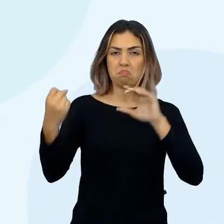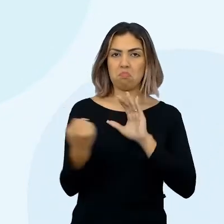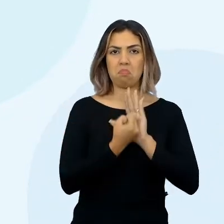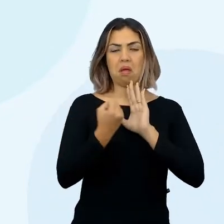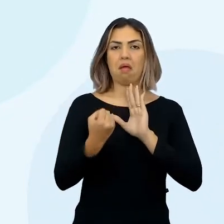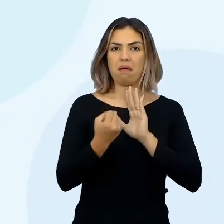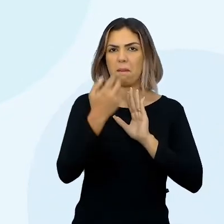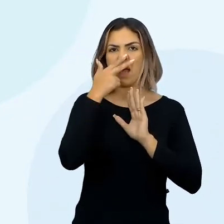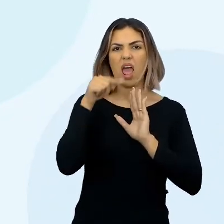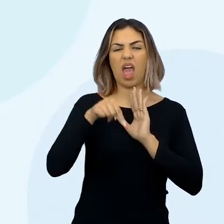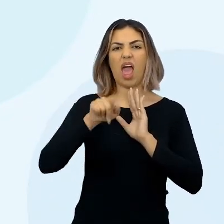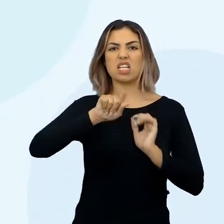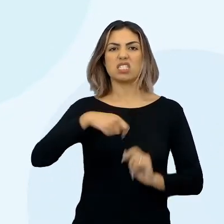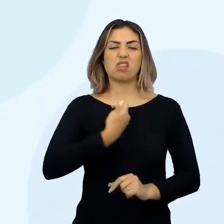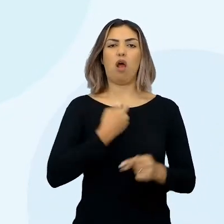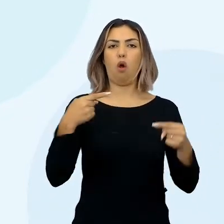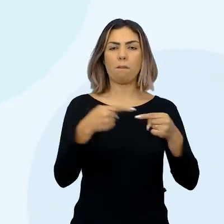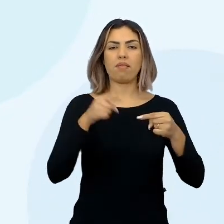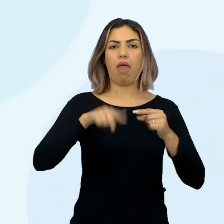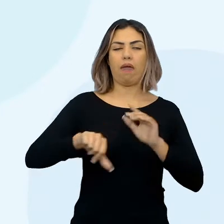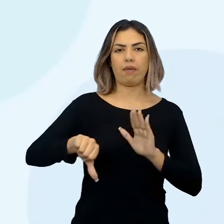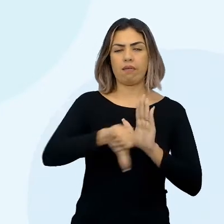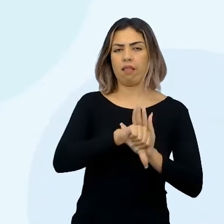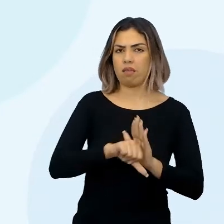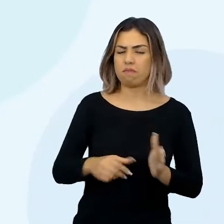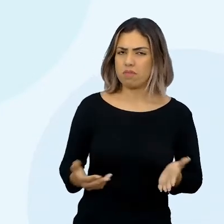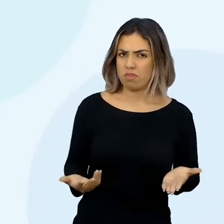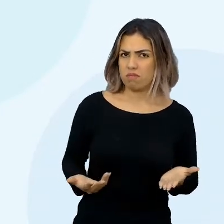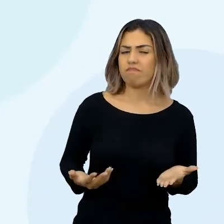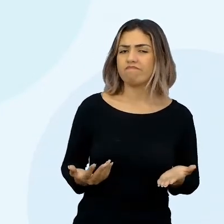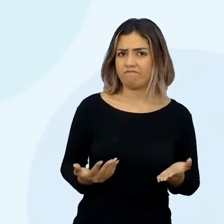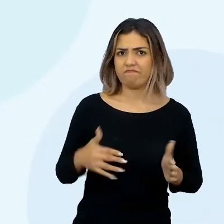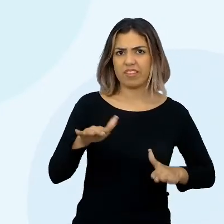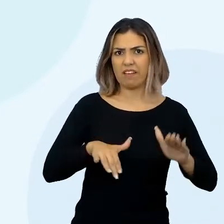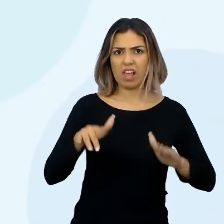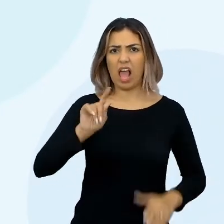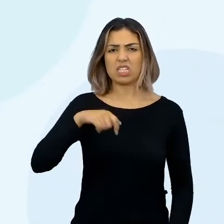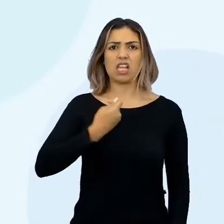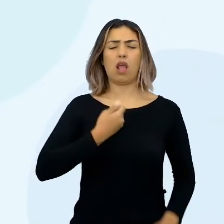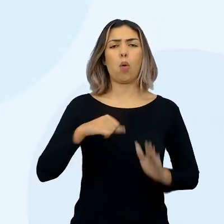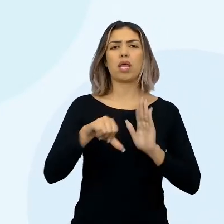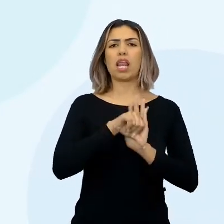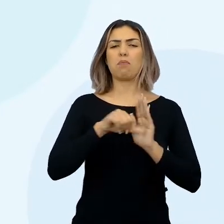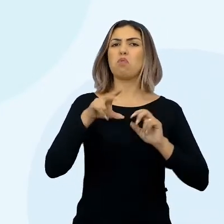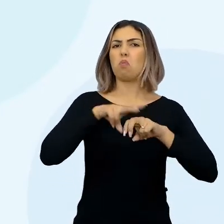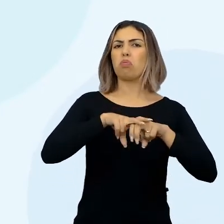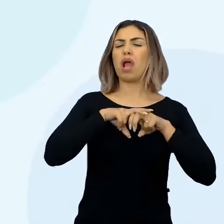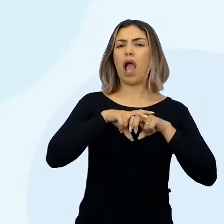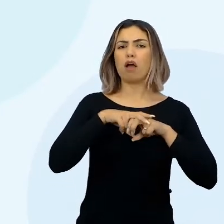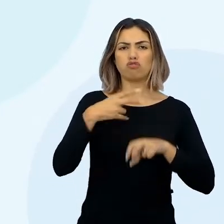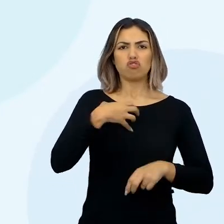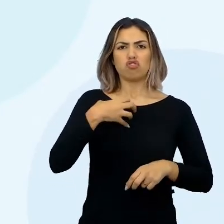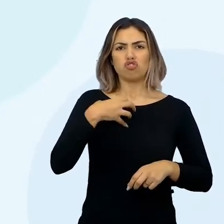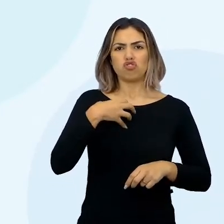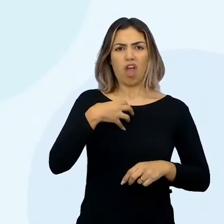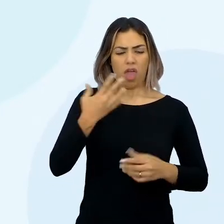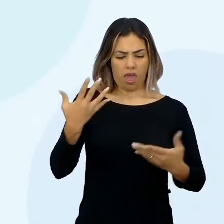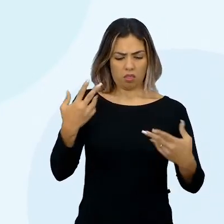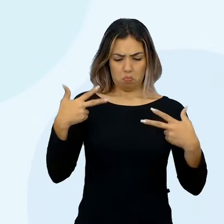à criminalidade, né? Então as pessoas elas poderiam ser criminosas ou não, dependendo, por exemplo, de